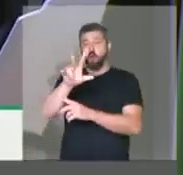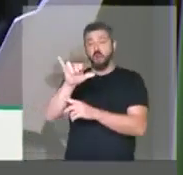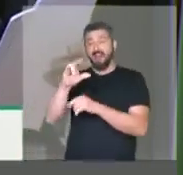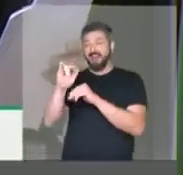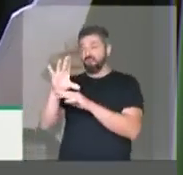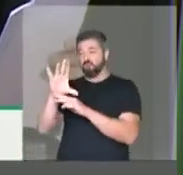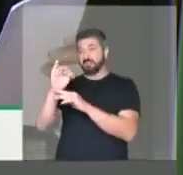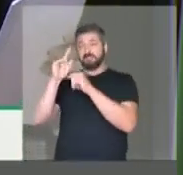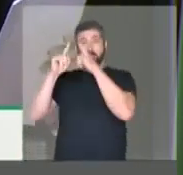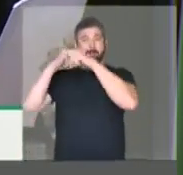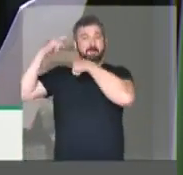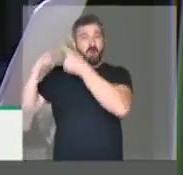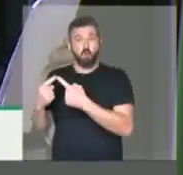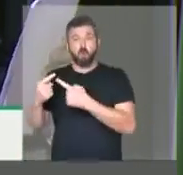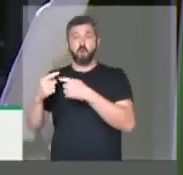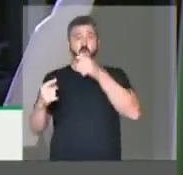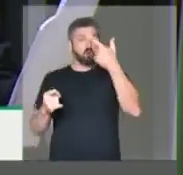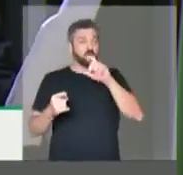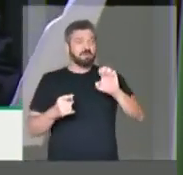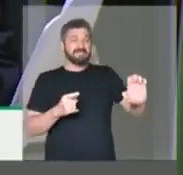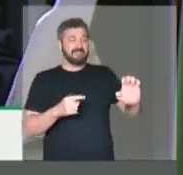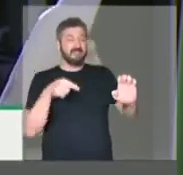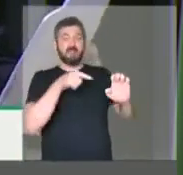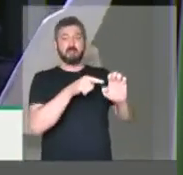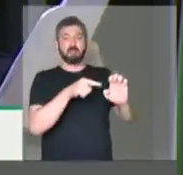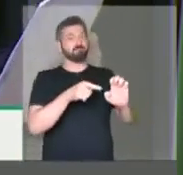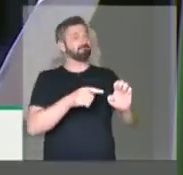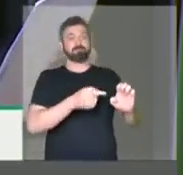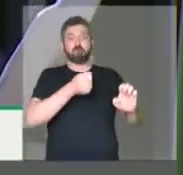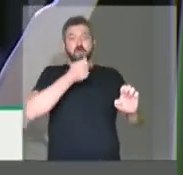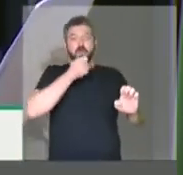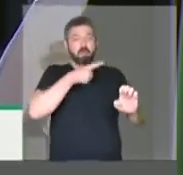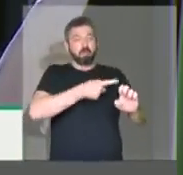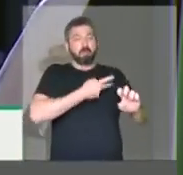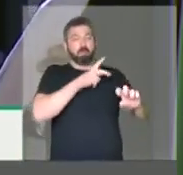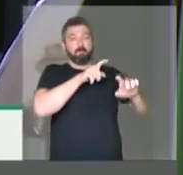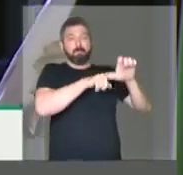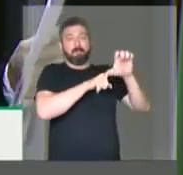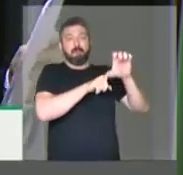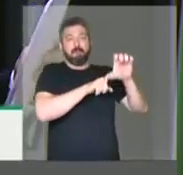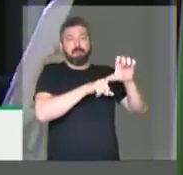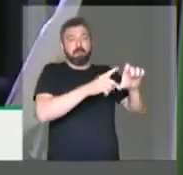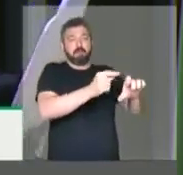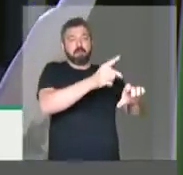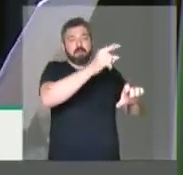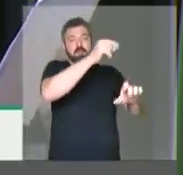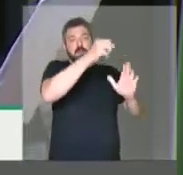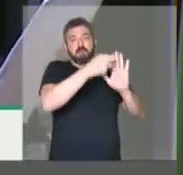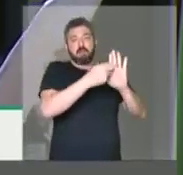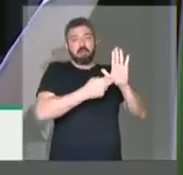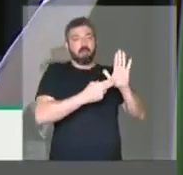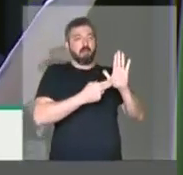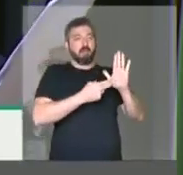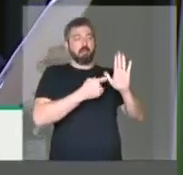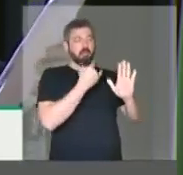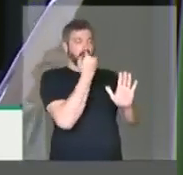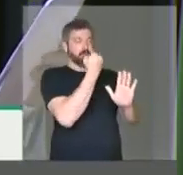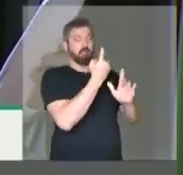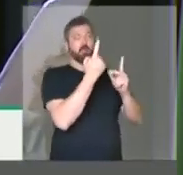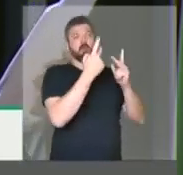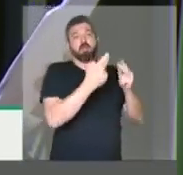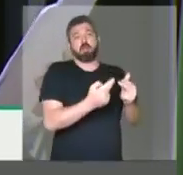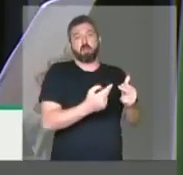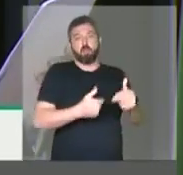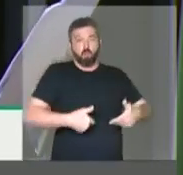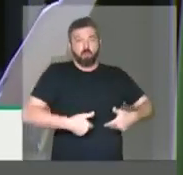empobrecimento conceitual dos postulados de uma esquerda ainda refém de dogmas tão sedutores quanto